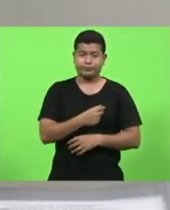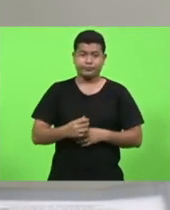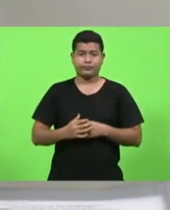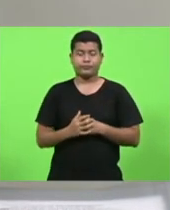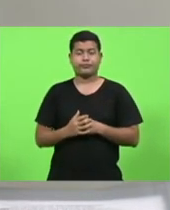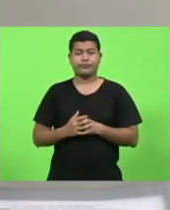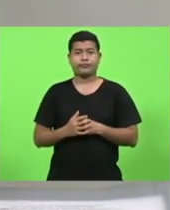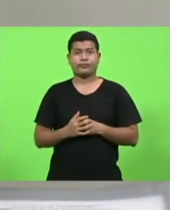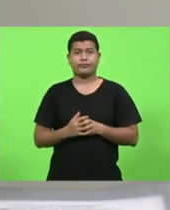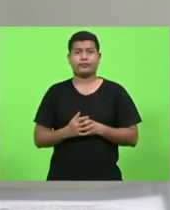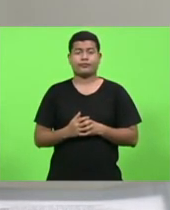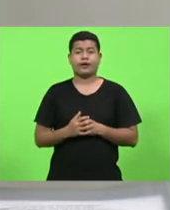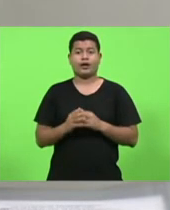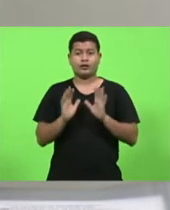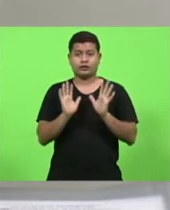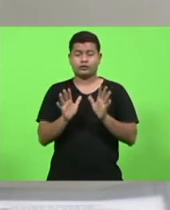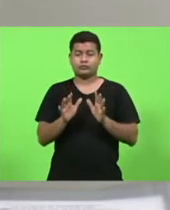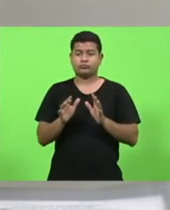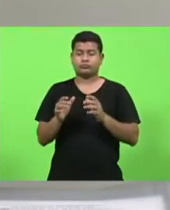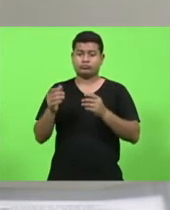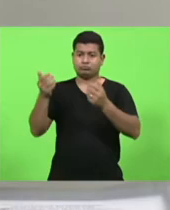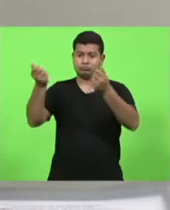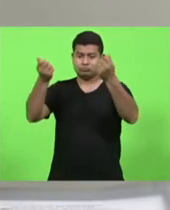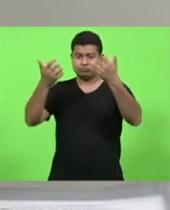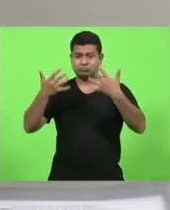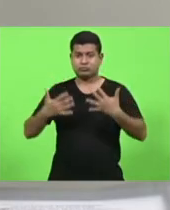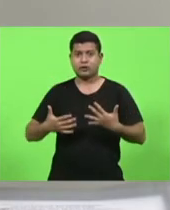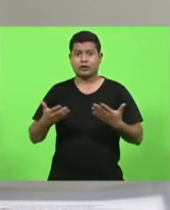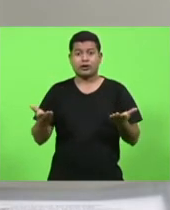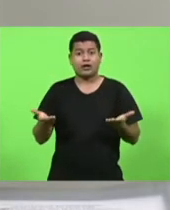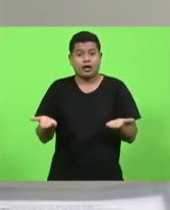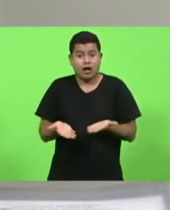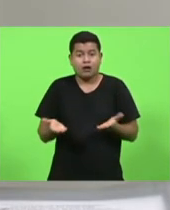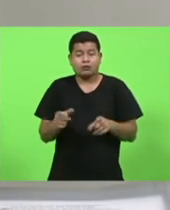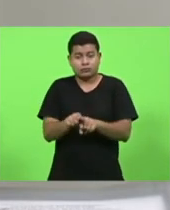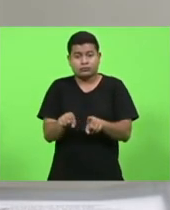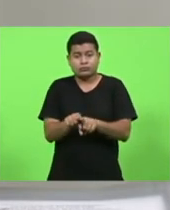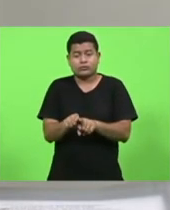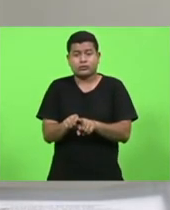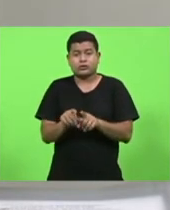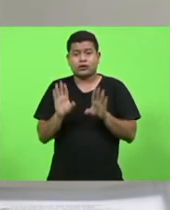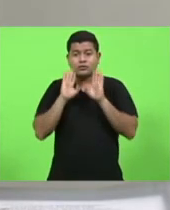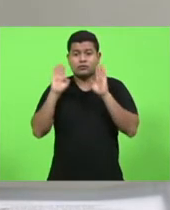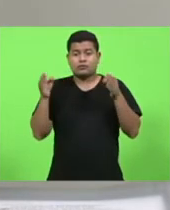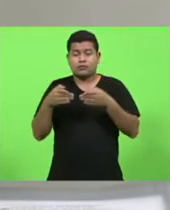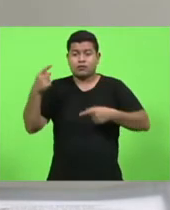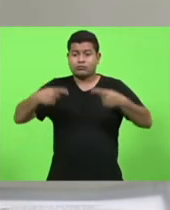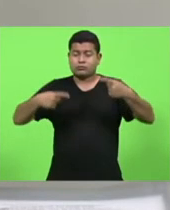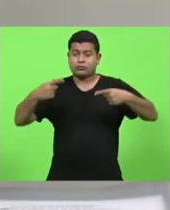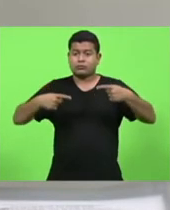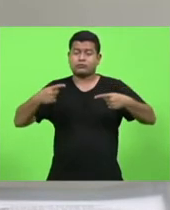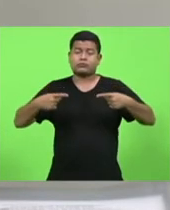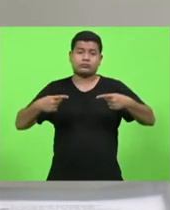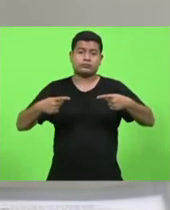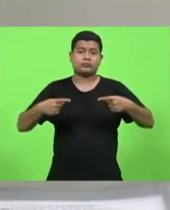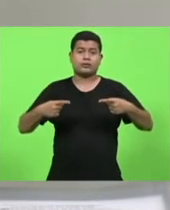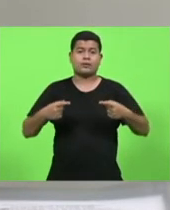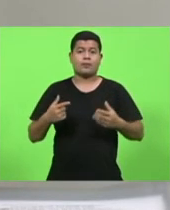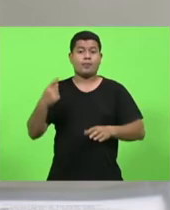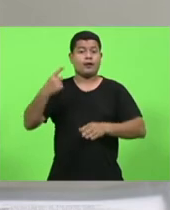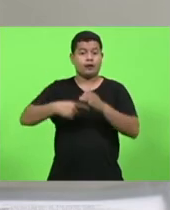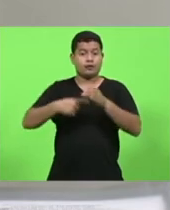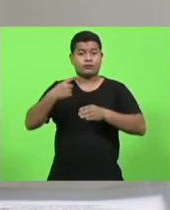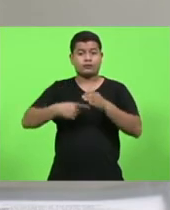Tendo em vista essas manifestações e as manifestações desse fórum hoje de debates, a comissão